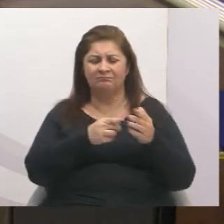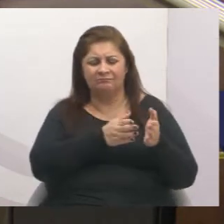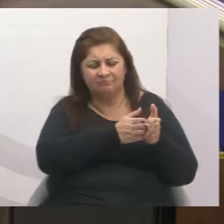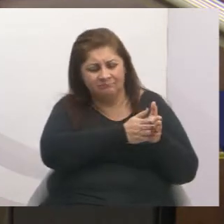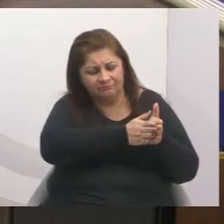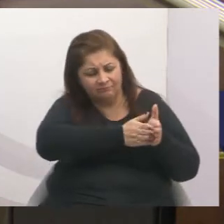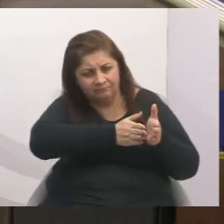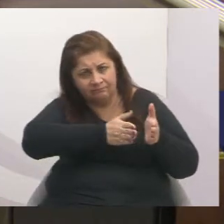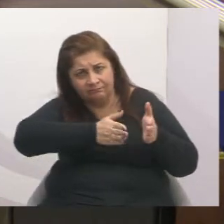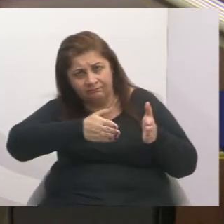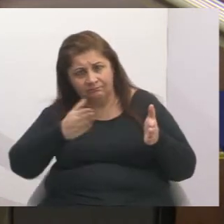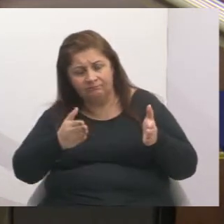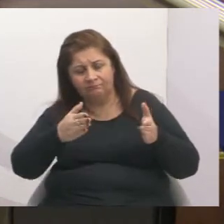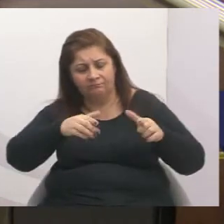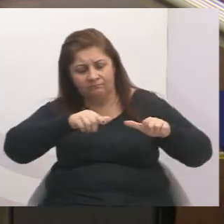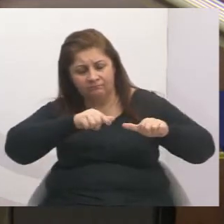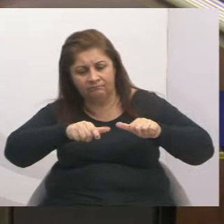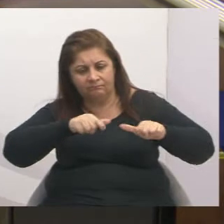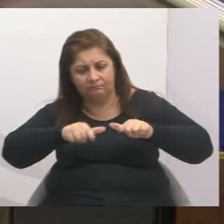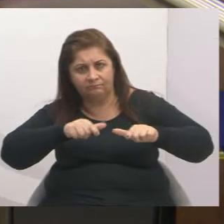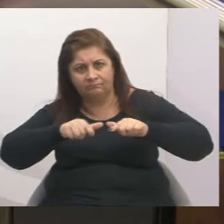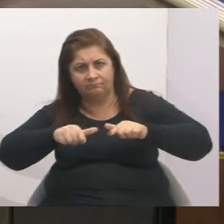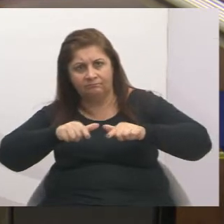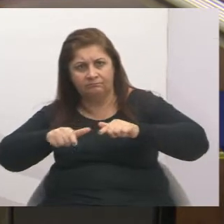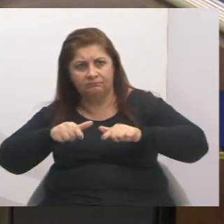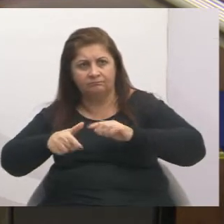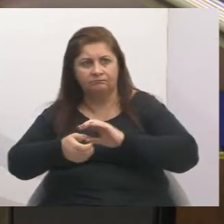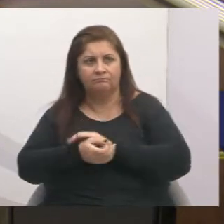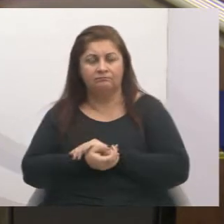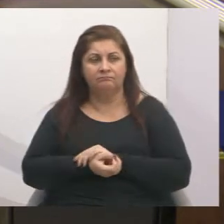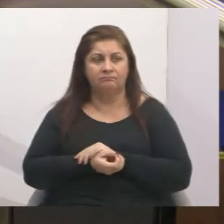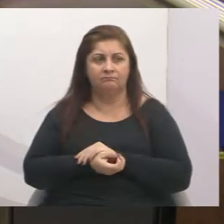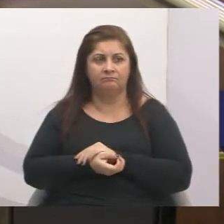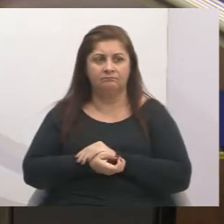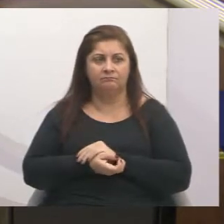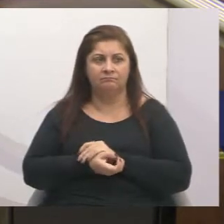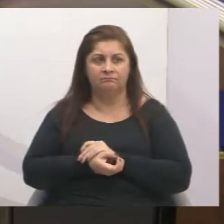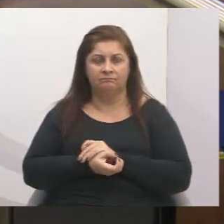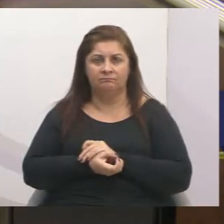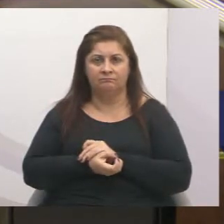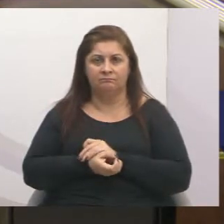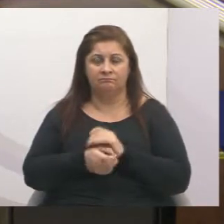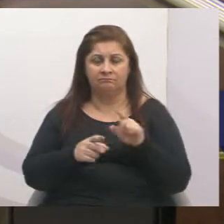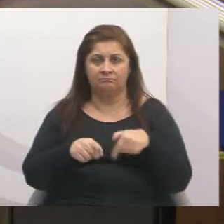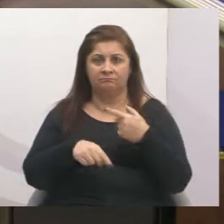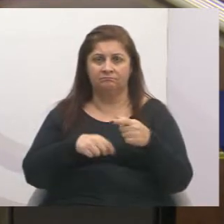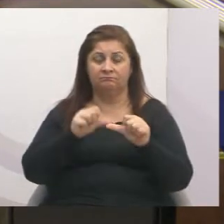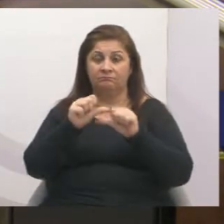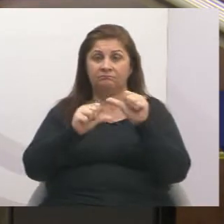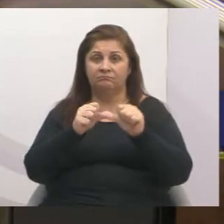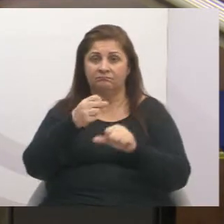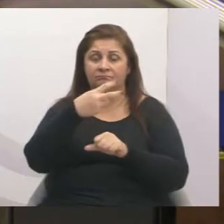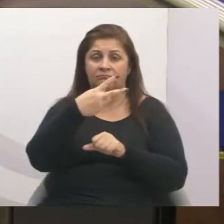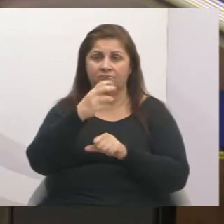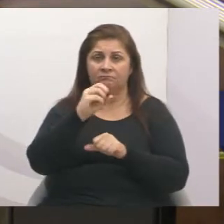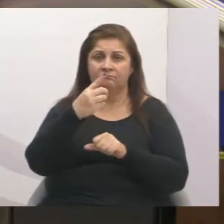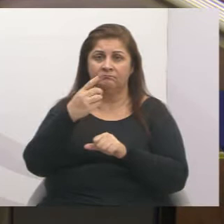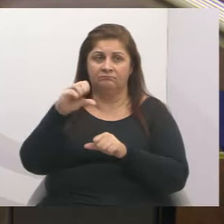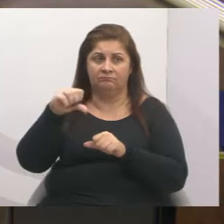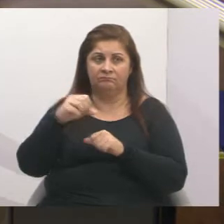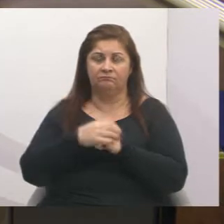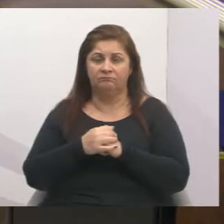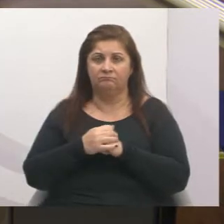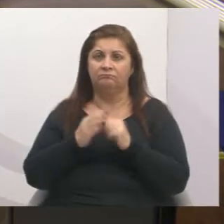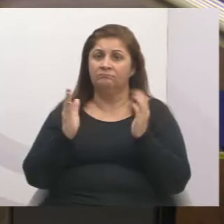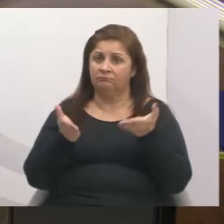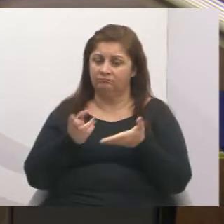trabalhador passa após a reforma de 2019, que agora está